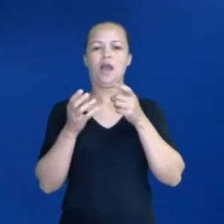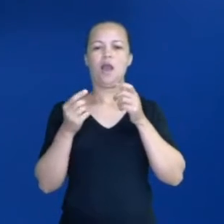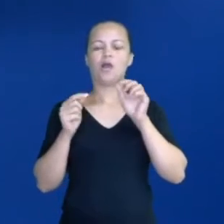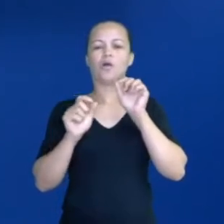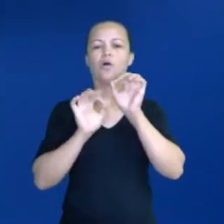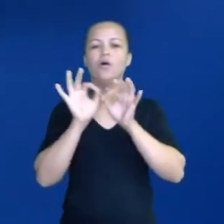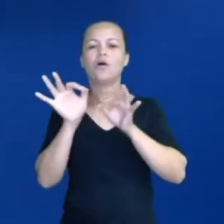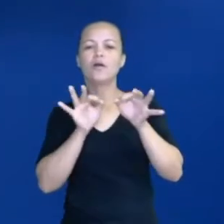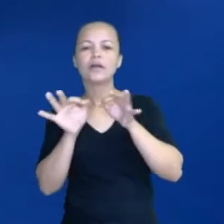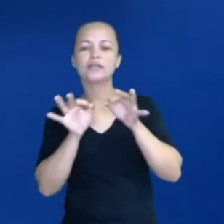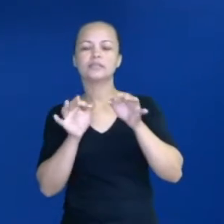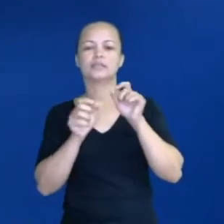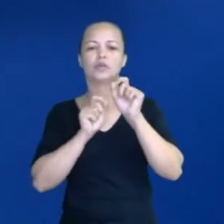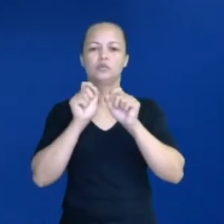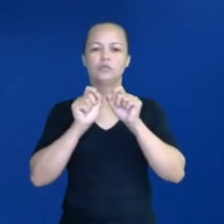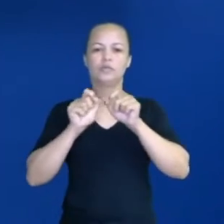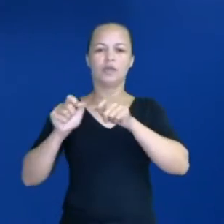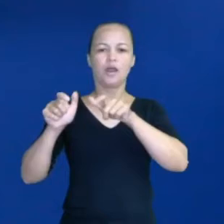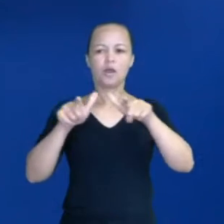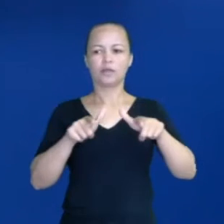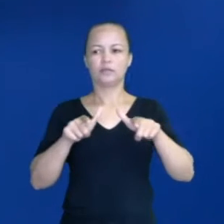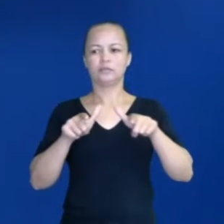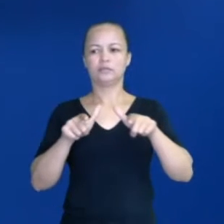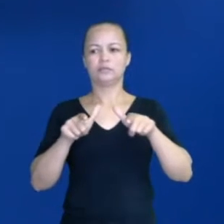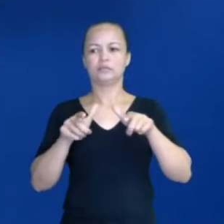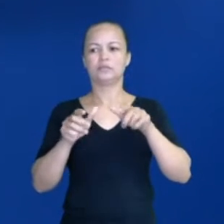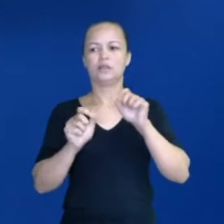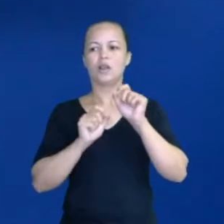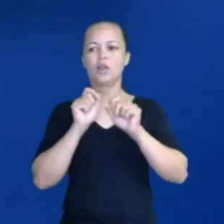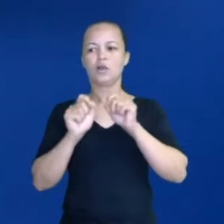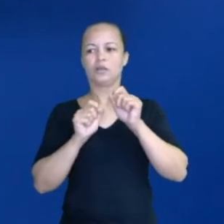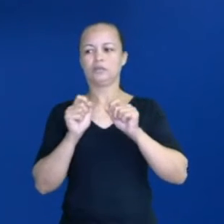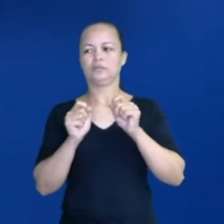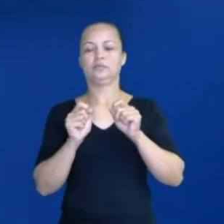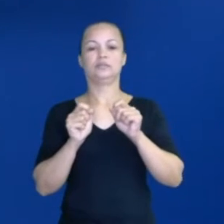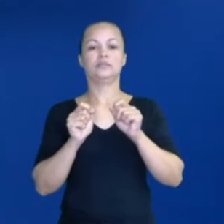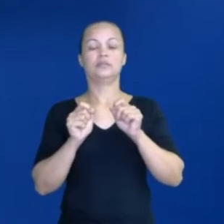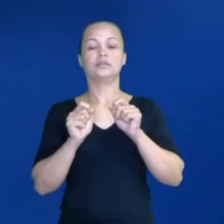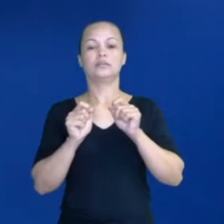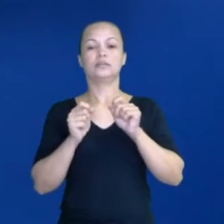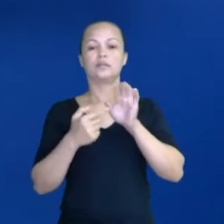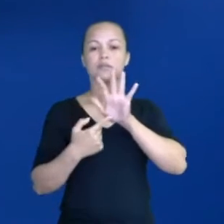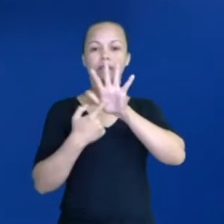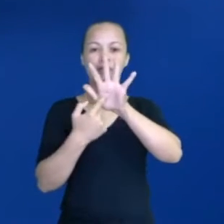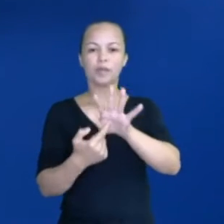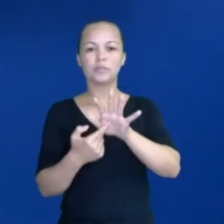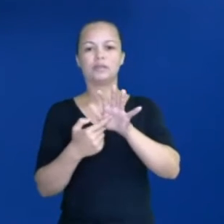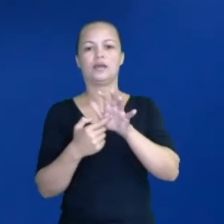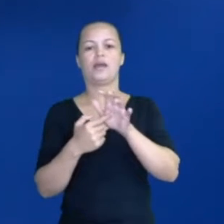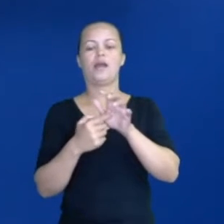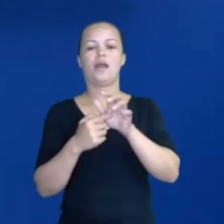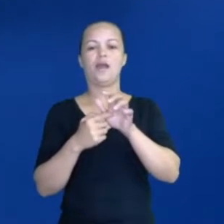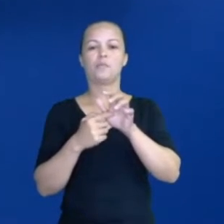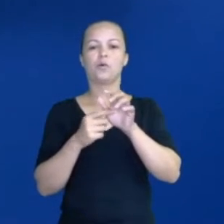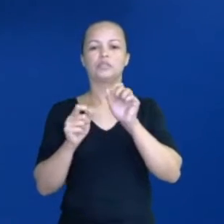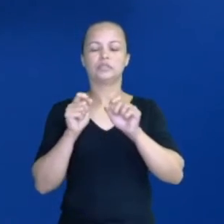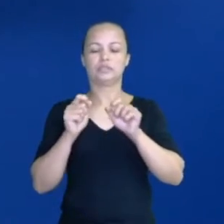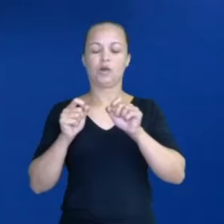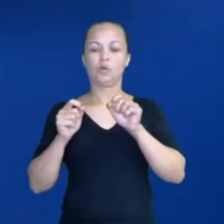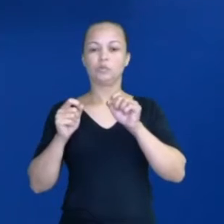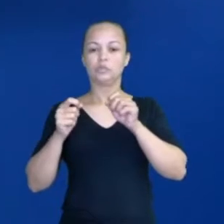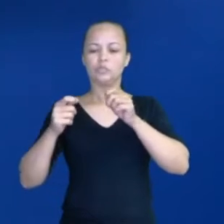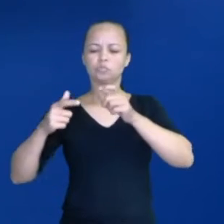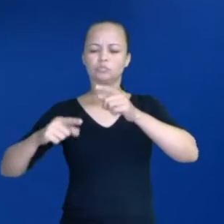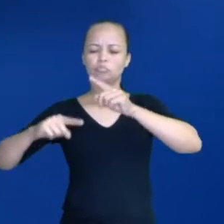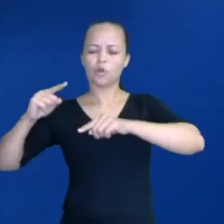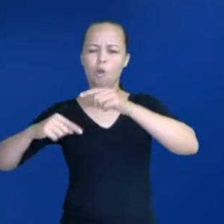organização do que é localização. Localização, determinar a posição de um objeto